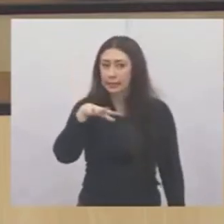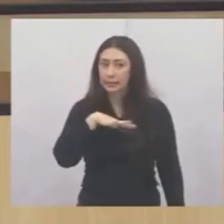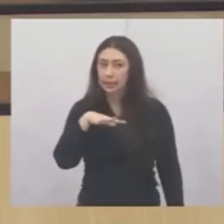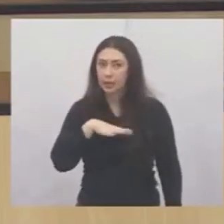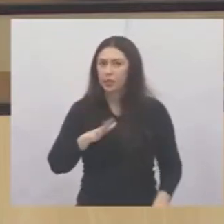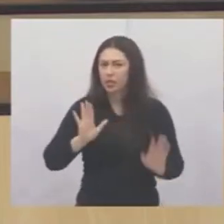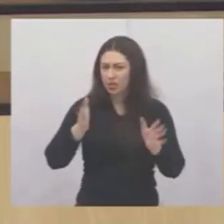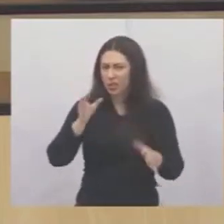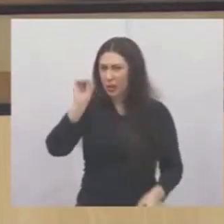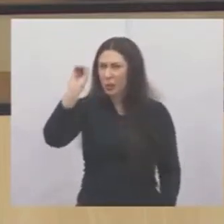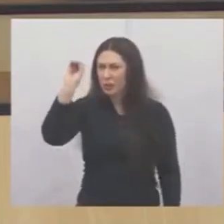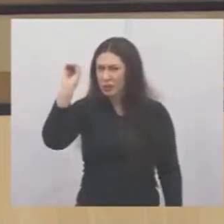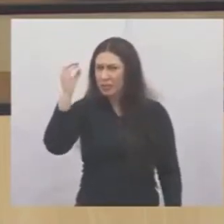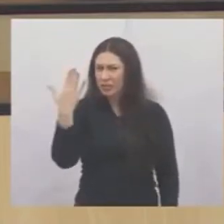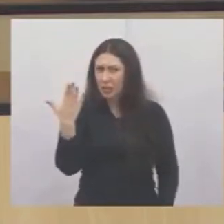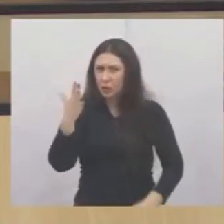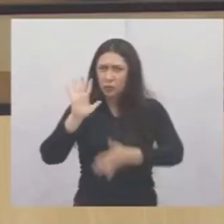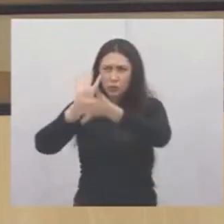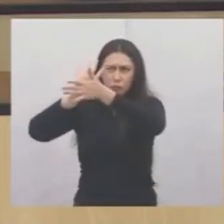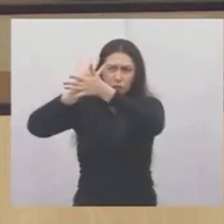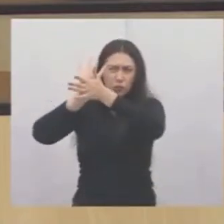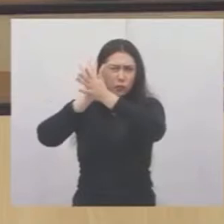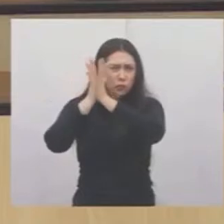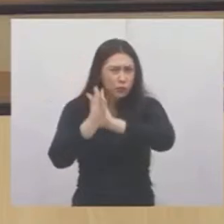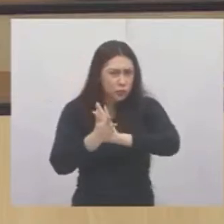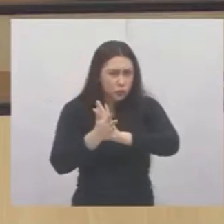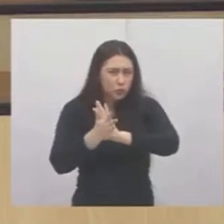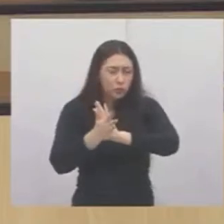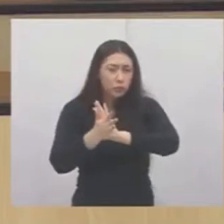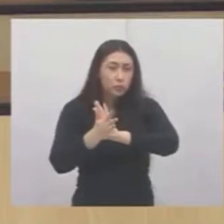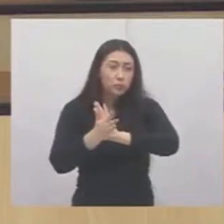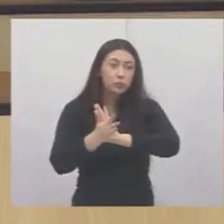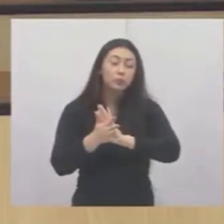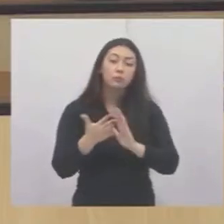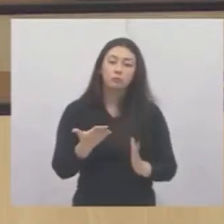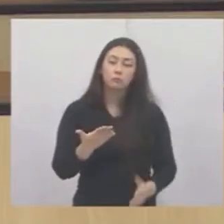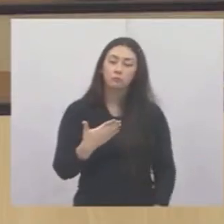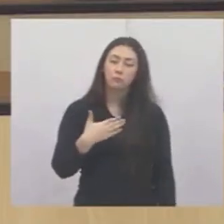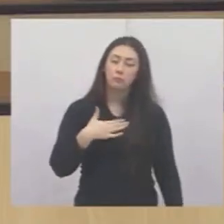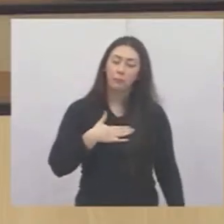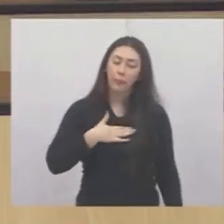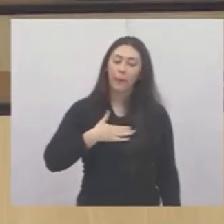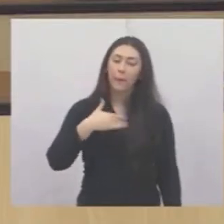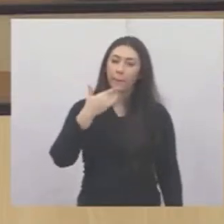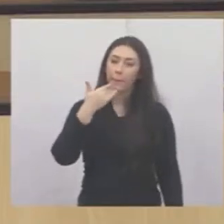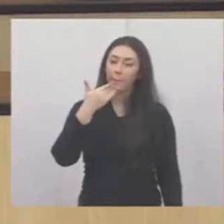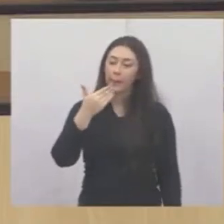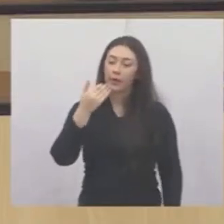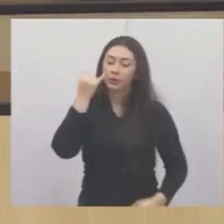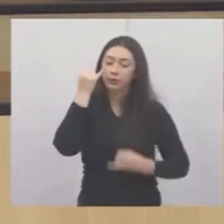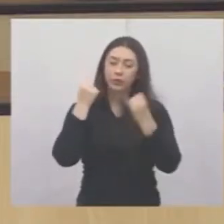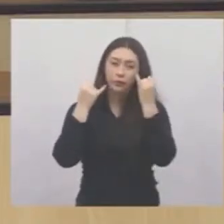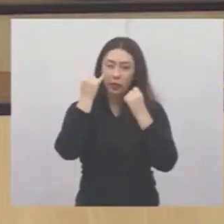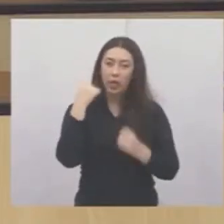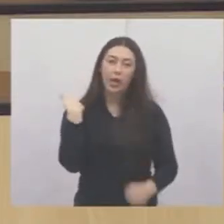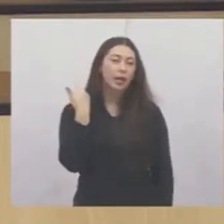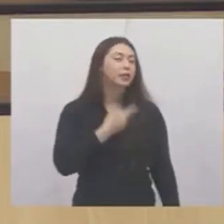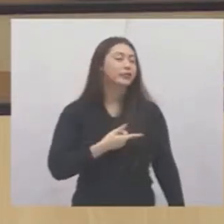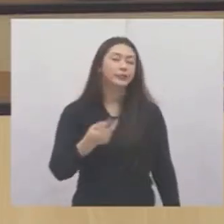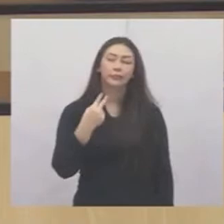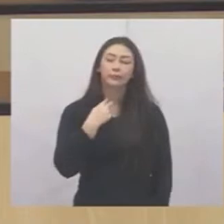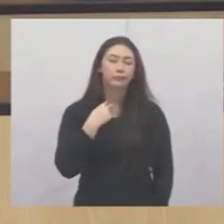foram vandalizados aqui? Houve alguma ocorrência? Esse é o pedido desse vereador. Nós não podemos